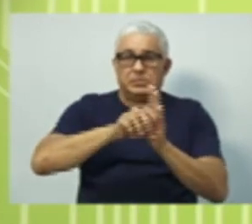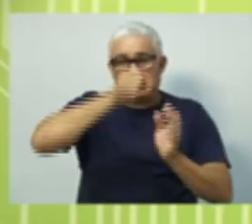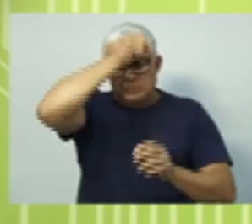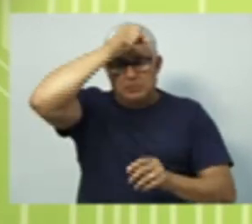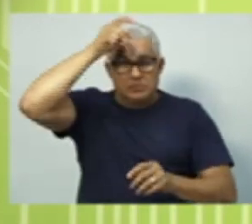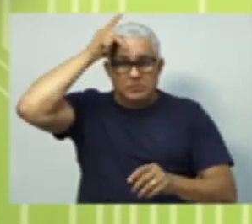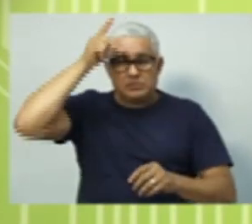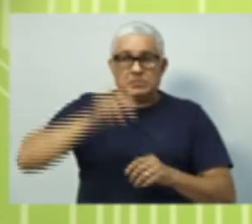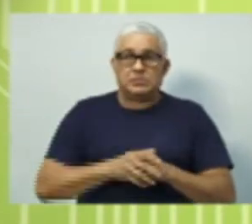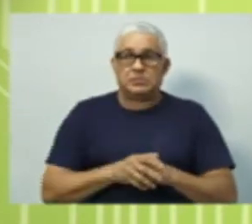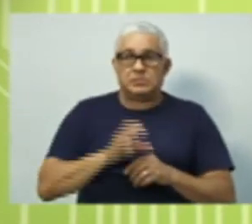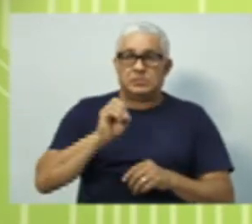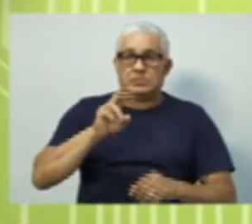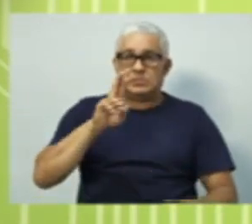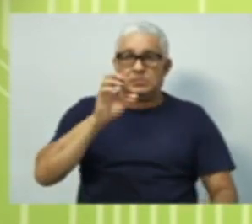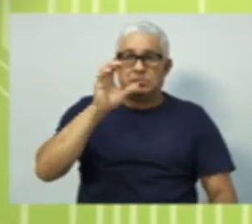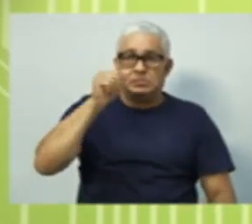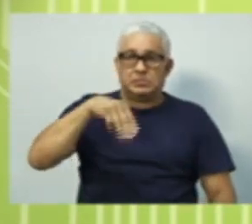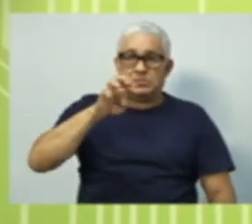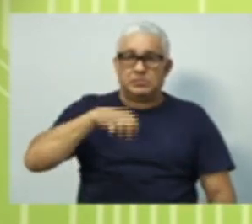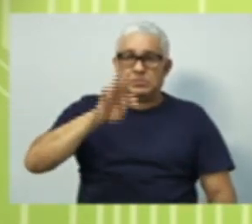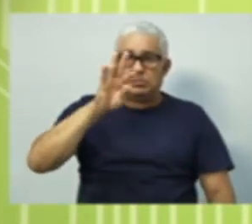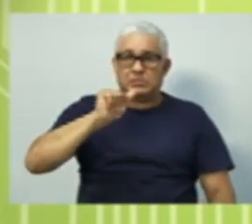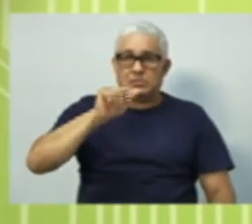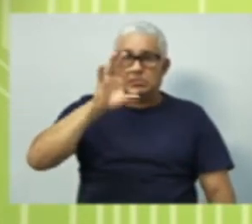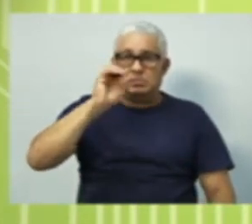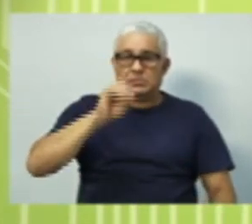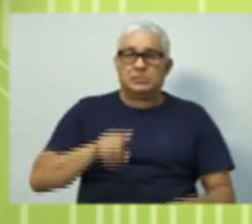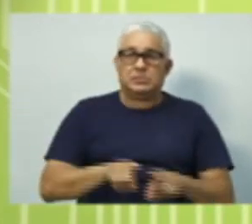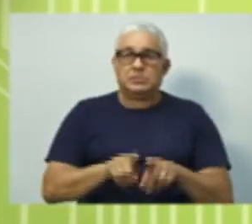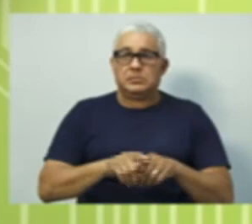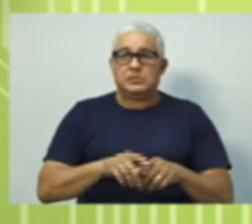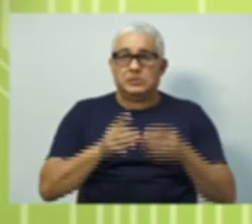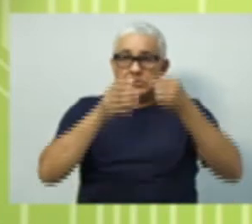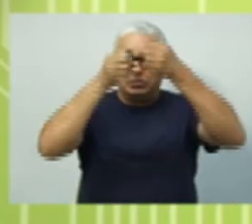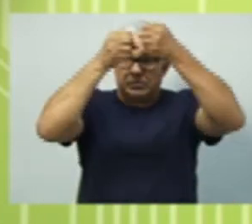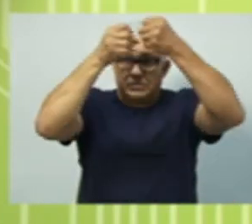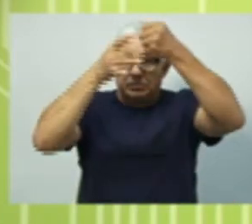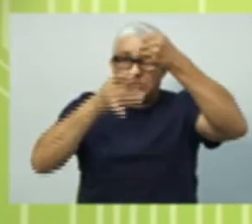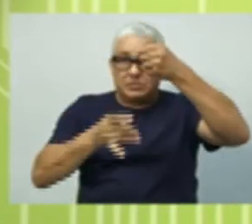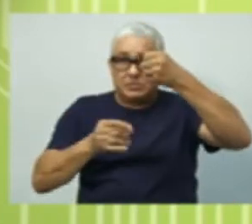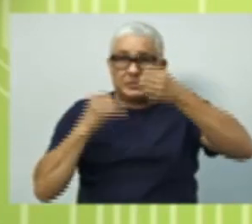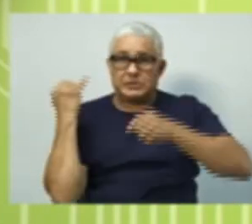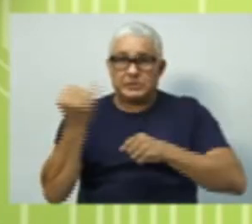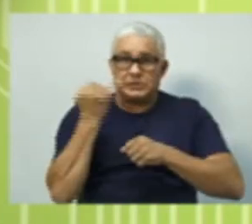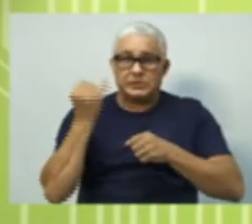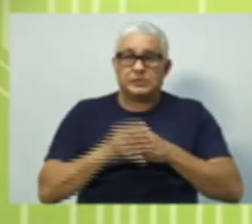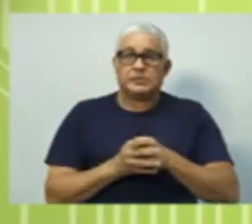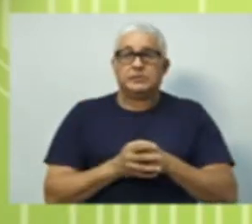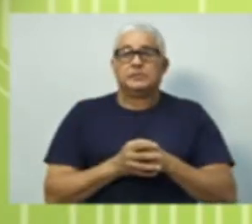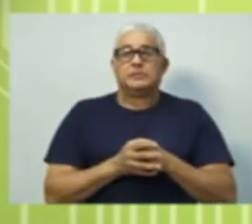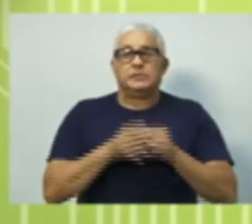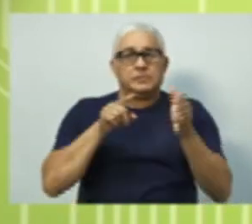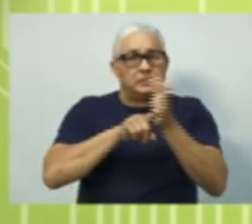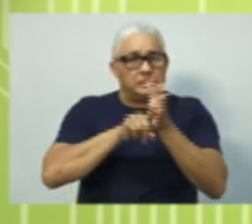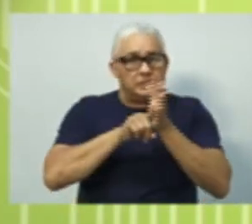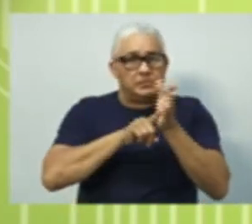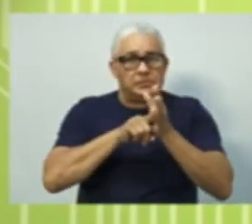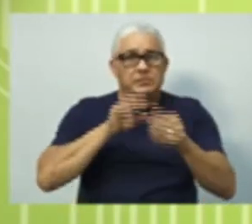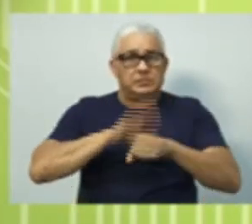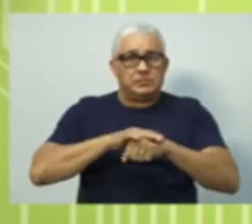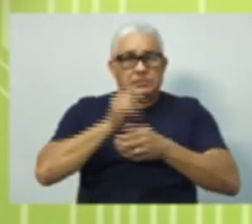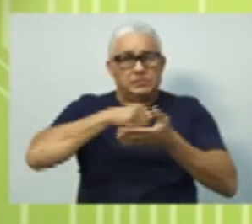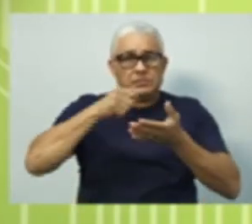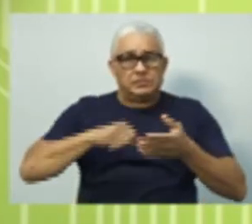nós temos sobra. Então, o nosso orçamento, positivo. É dessa forma que tem que ser. Vamos imaginar uma coisa maior,